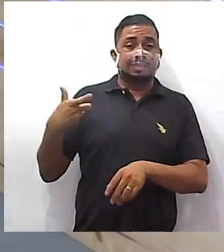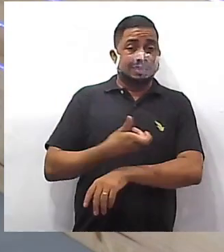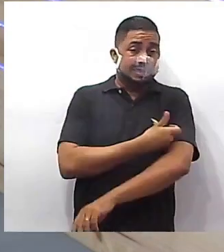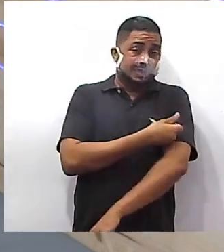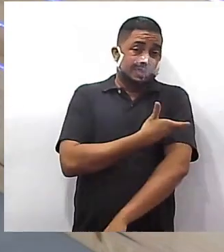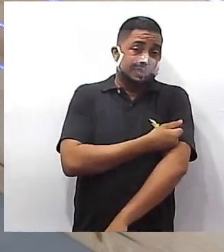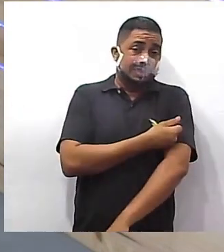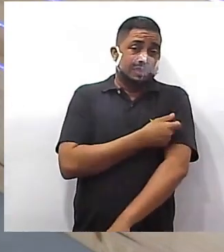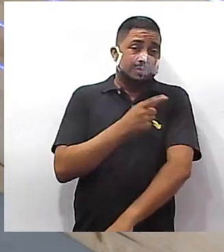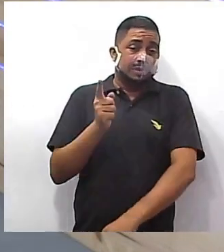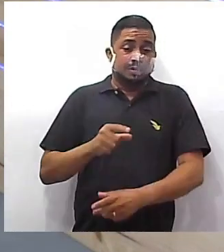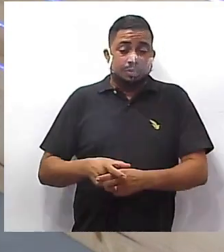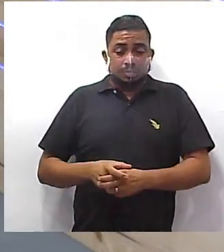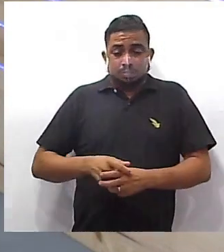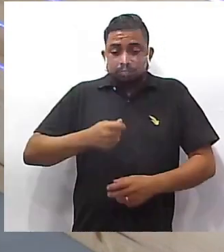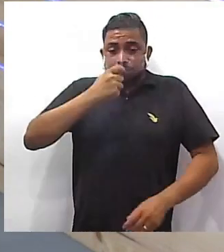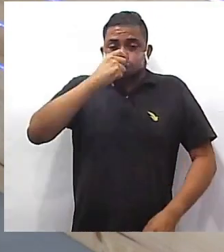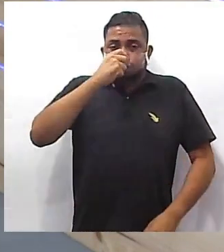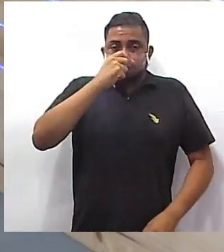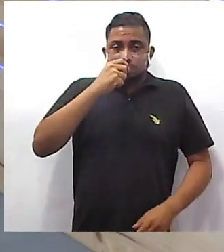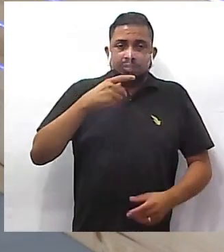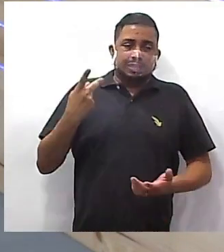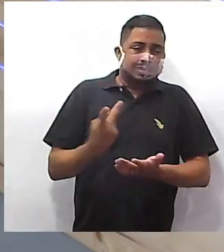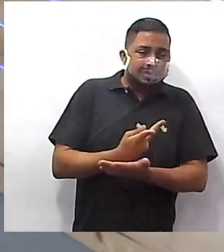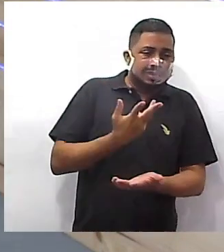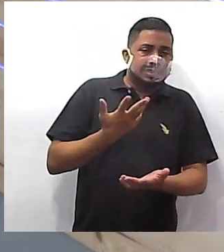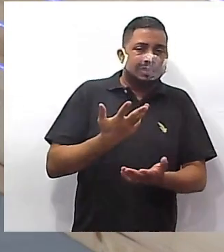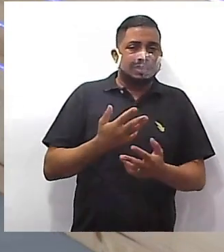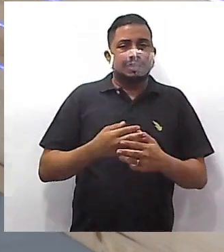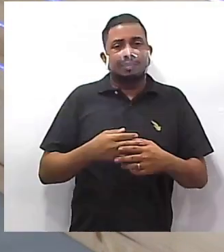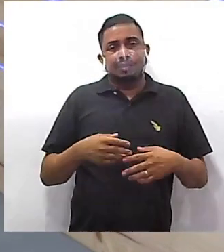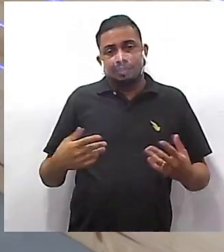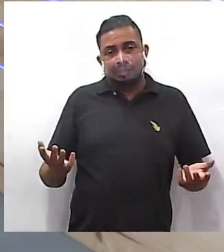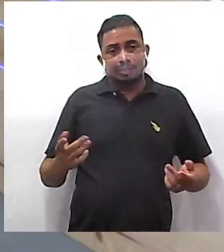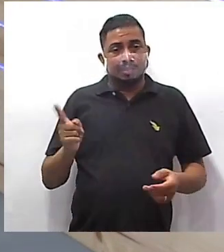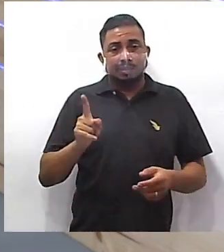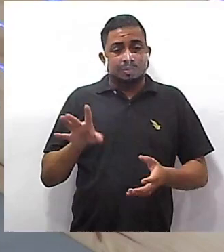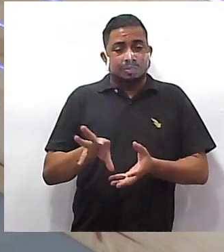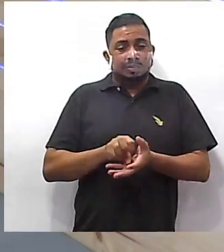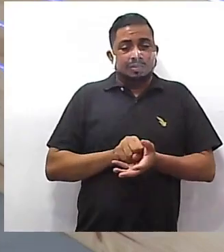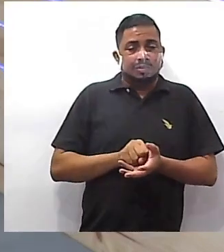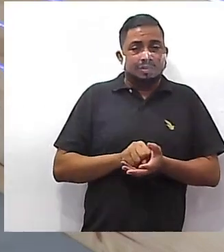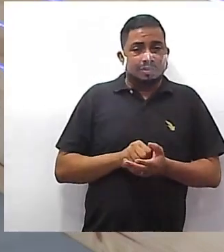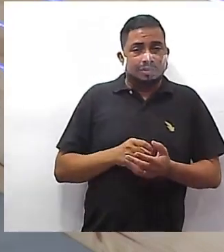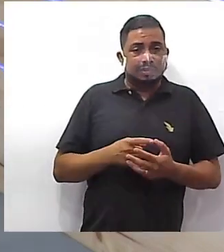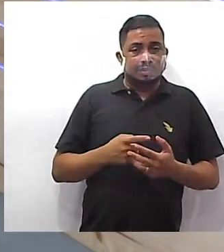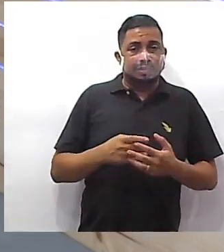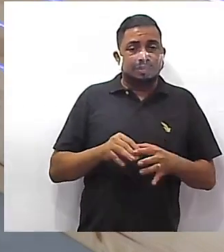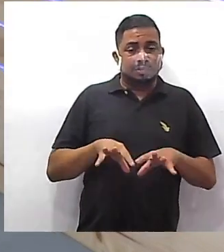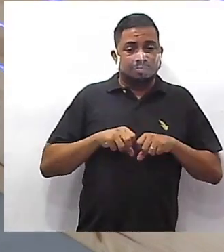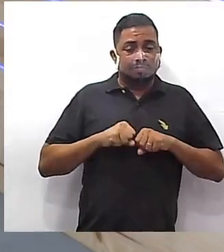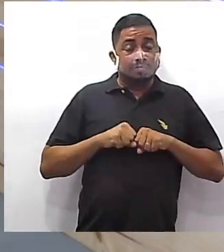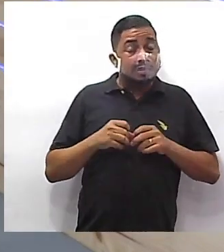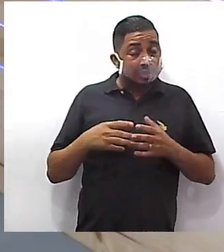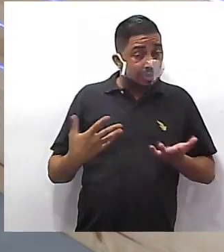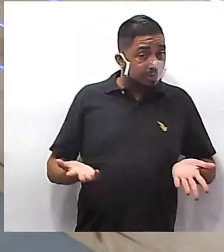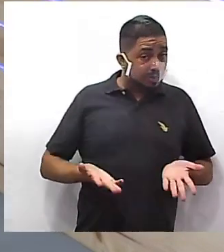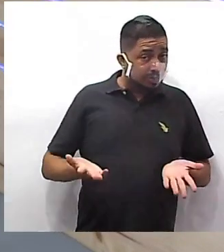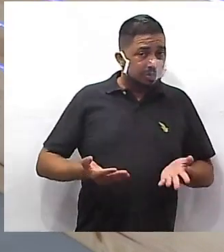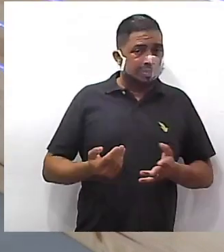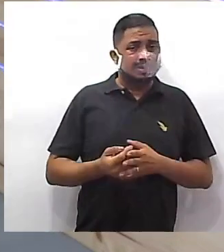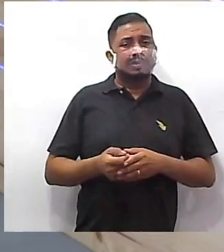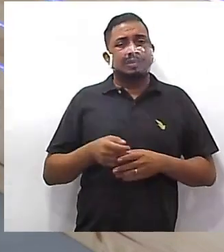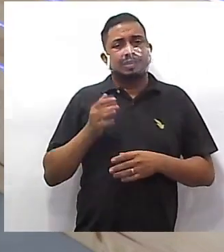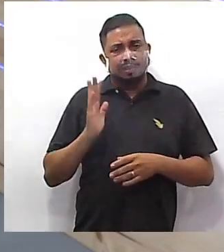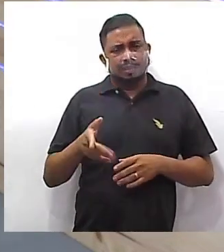que não ficassem muito cheias, para que eles não se acidentassem com as seringas, não se contaminassem. Então, hoje em dia houve já